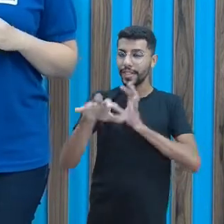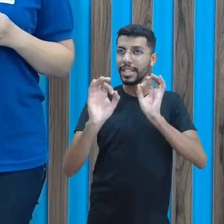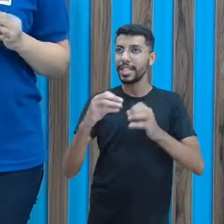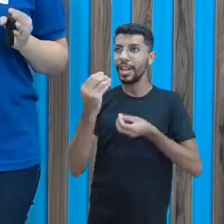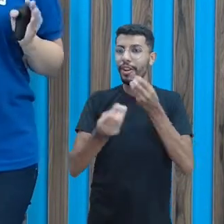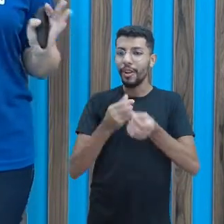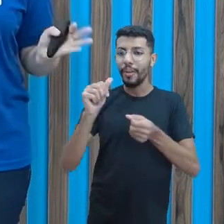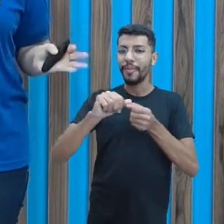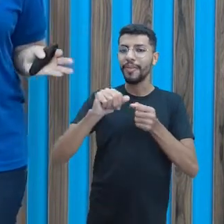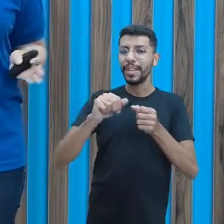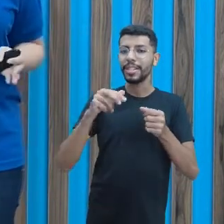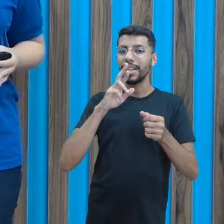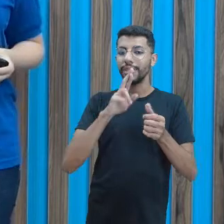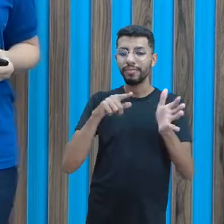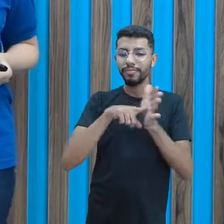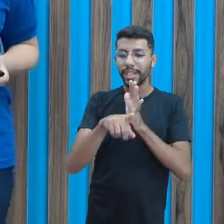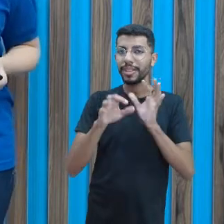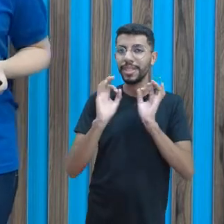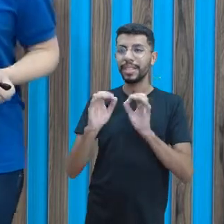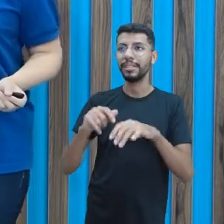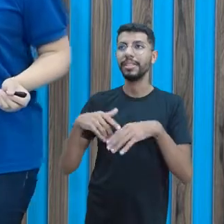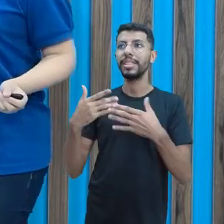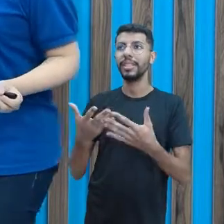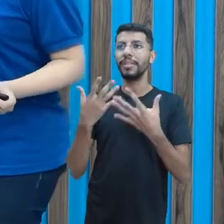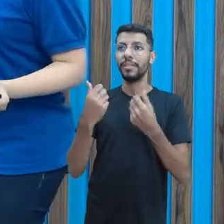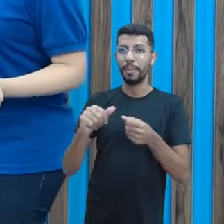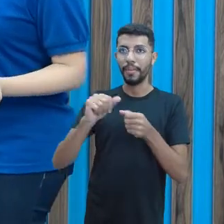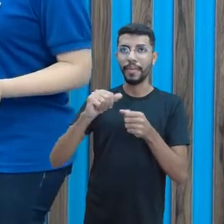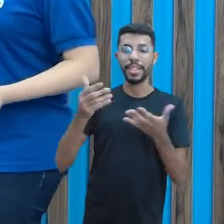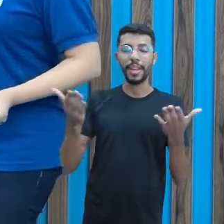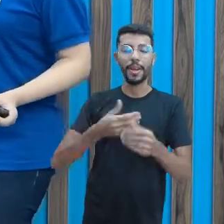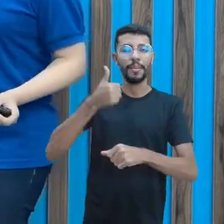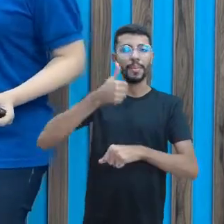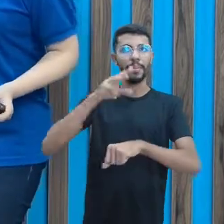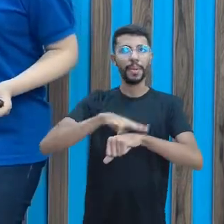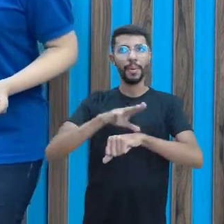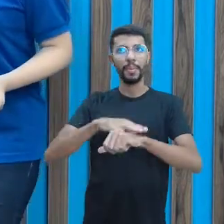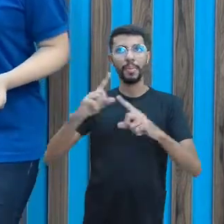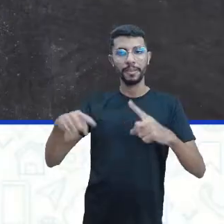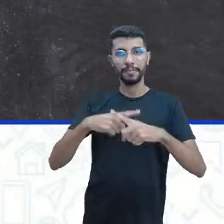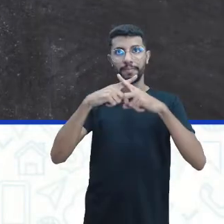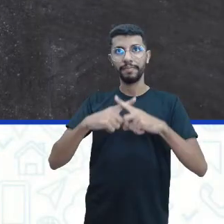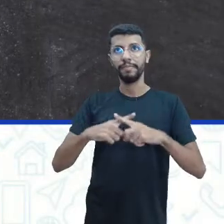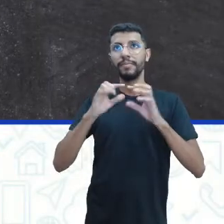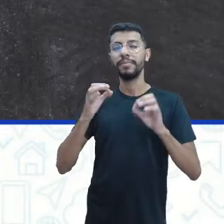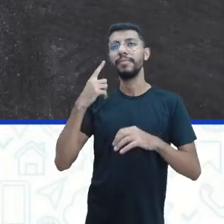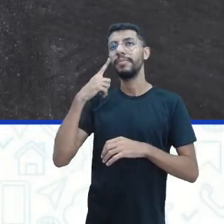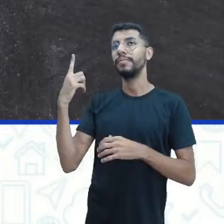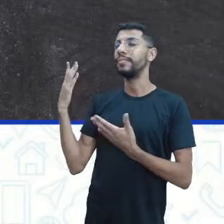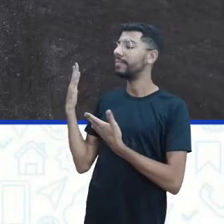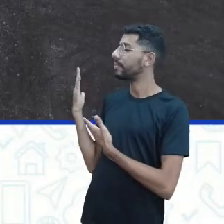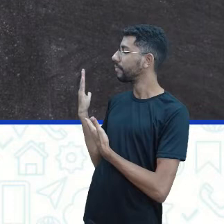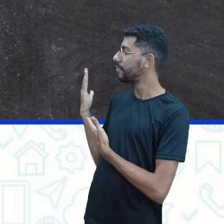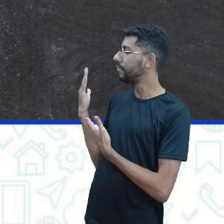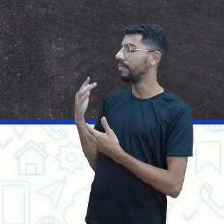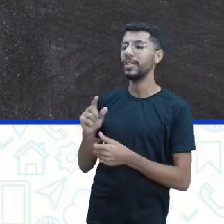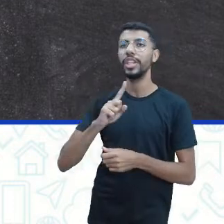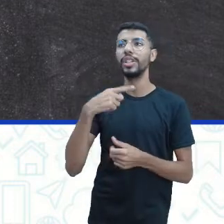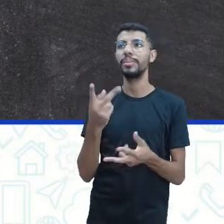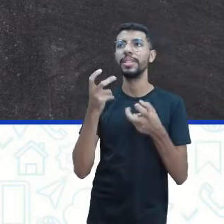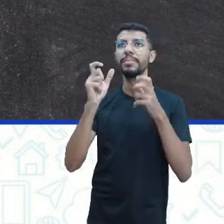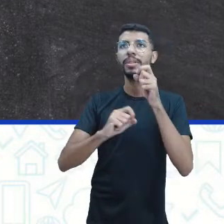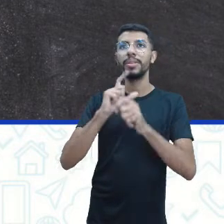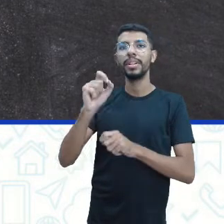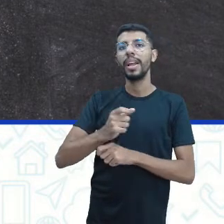começar relembrando esse passo e fazendo esse primeiro momento, tá certo? Esse primeiro desafio. Então, ó, a gente verificou que a ideia do